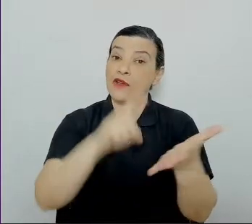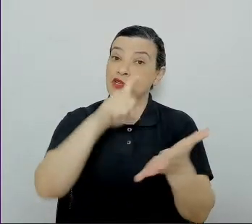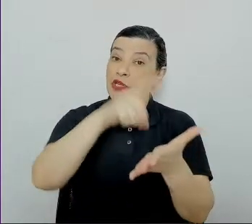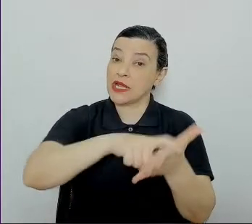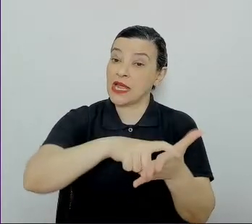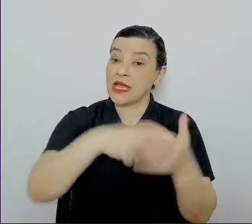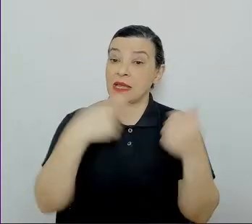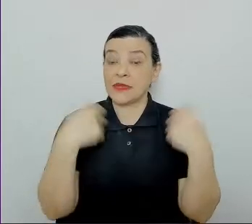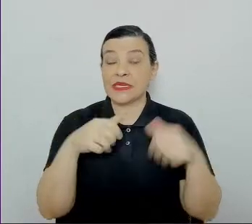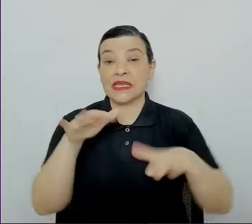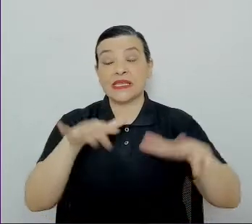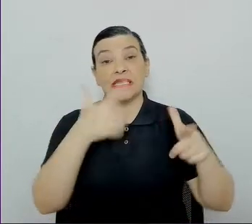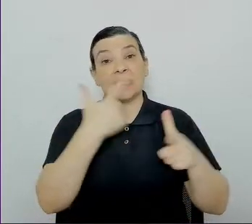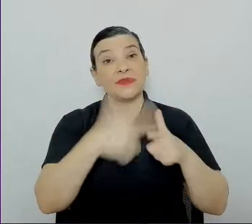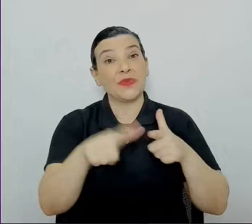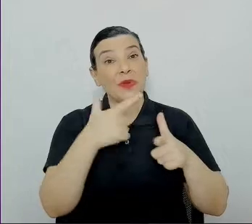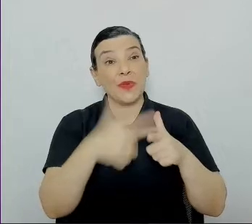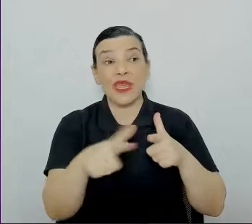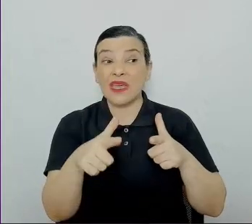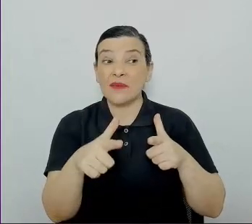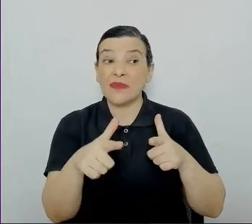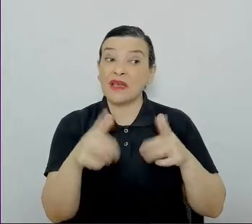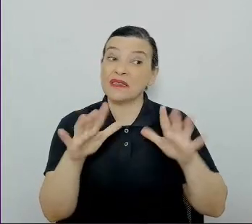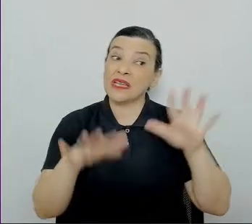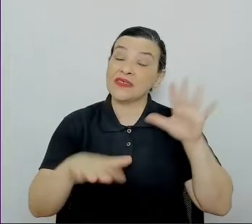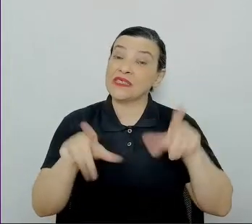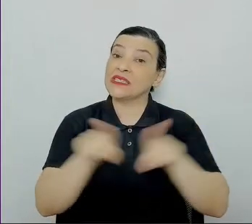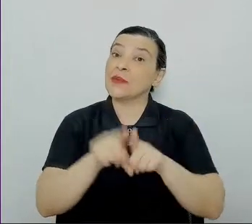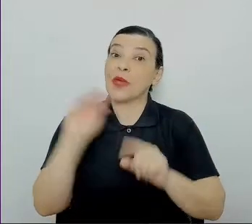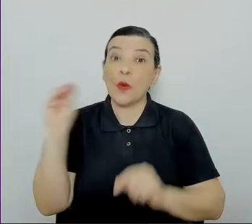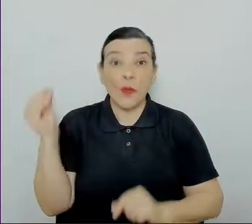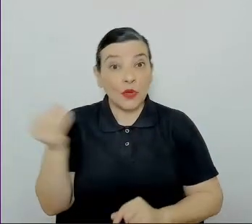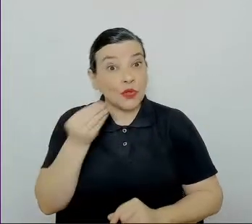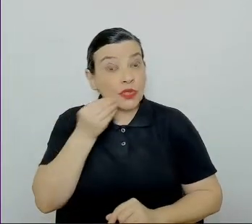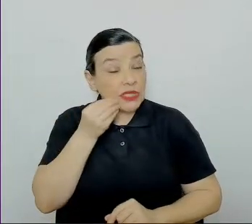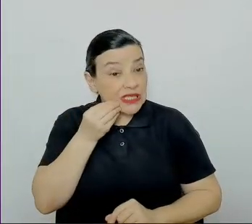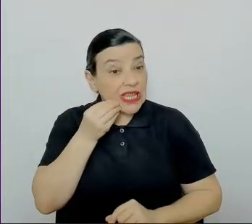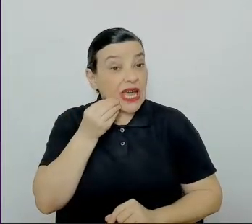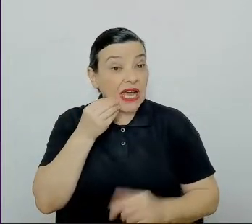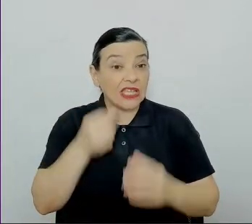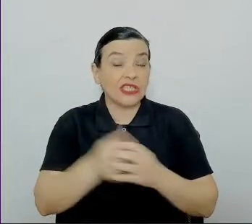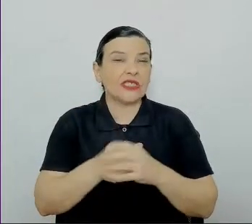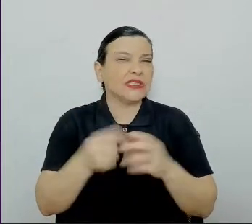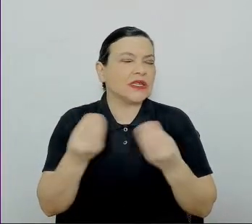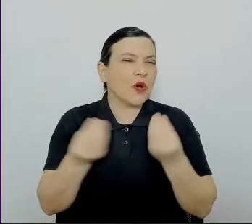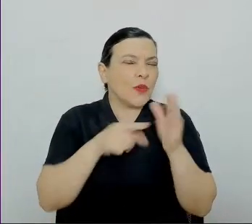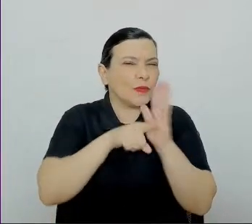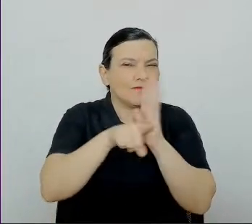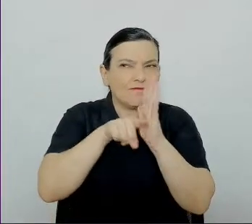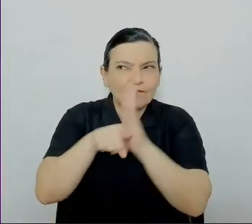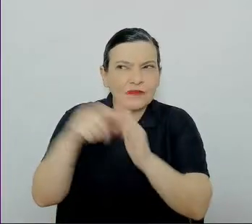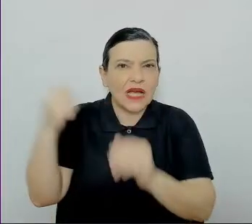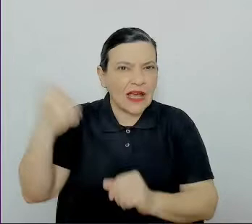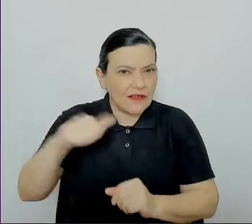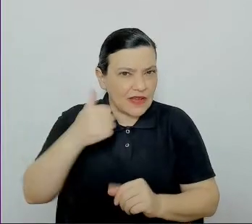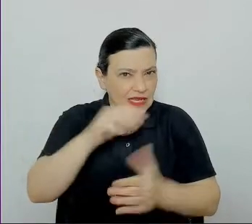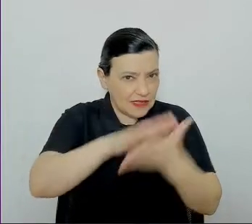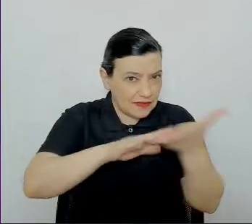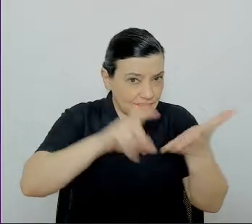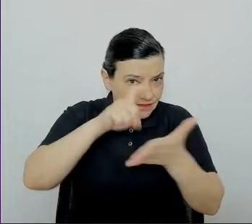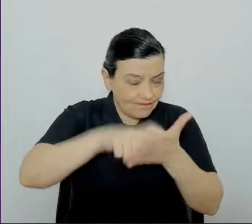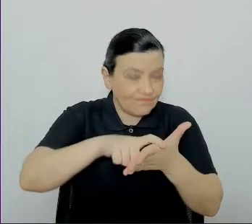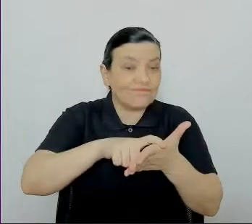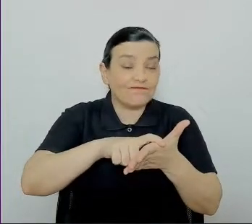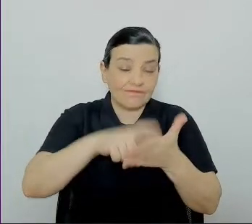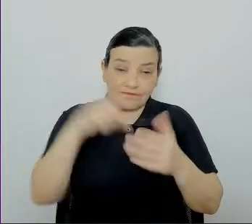problemas locais ou até mesmo oportunidades locais e novas. Então, a complexidade, inclusive, de medir funcionalidades é bem maior. E é por isso que pouca gente faz. É